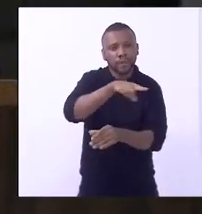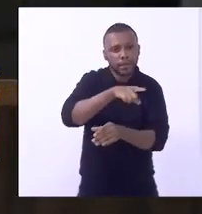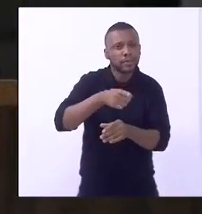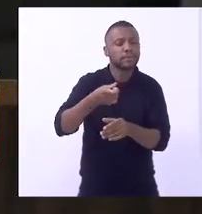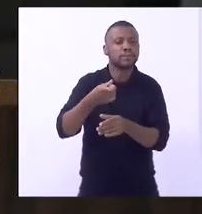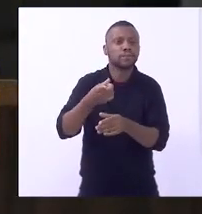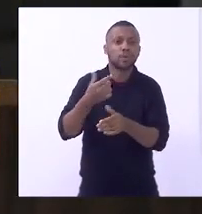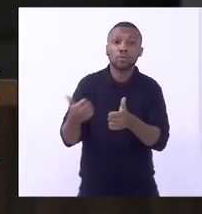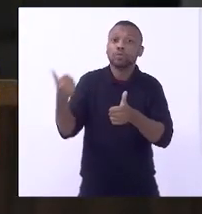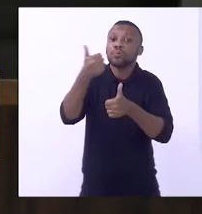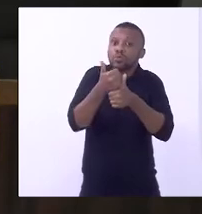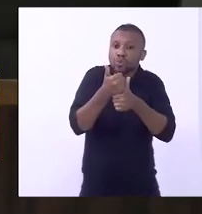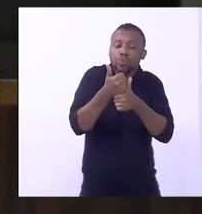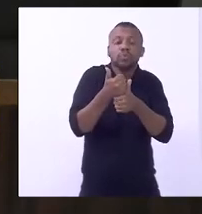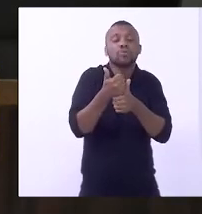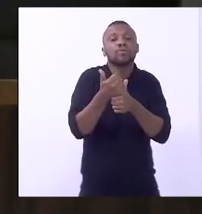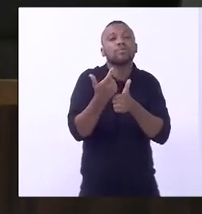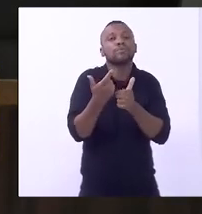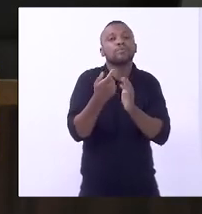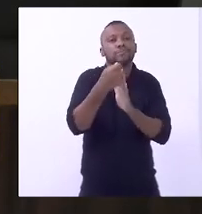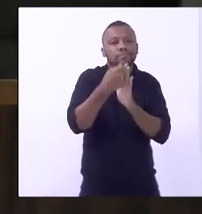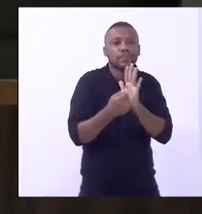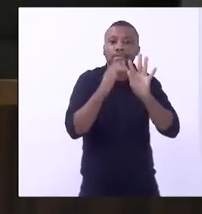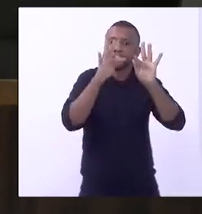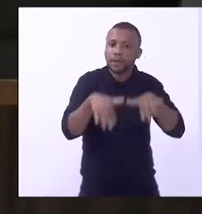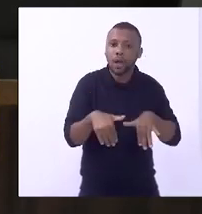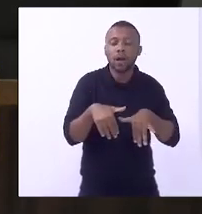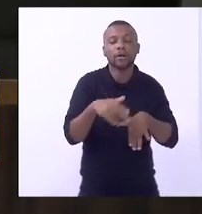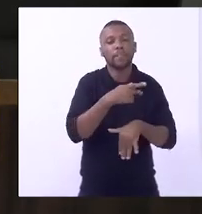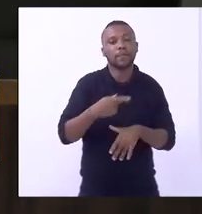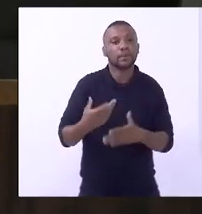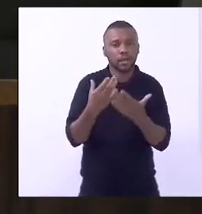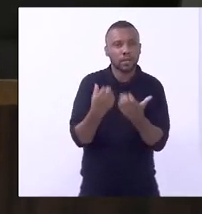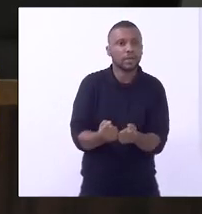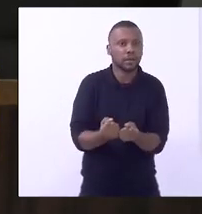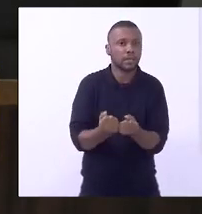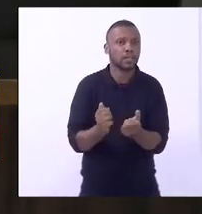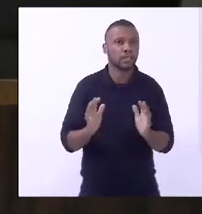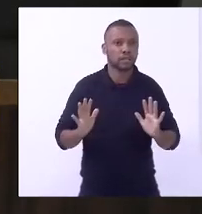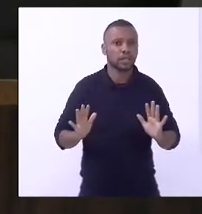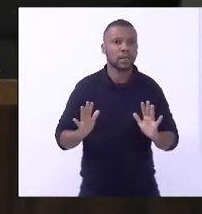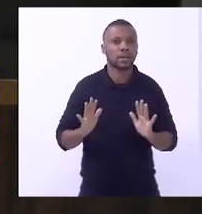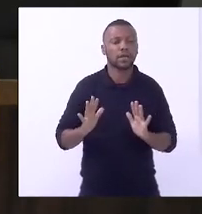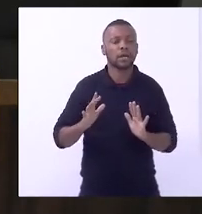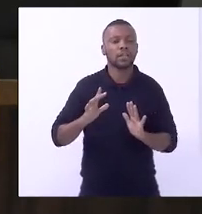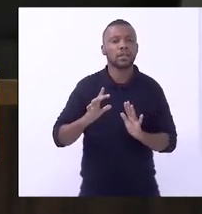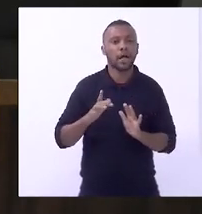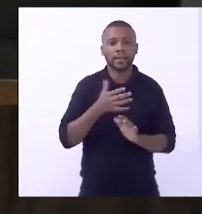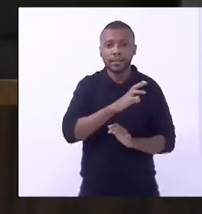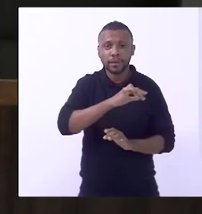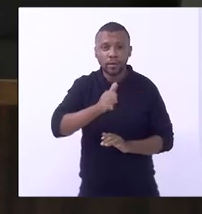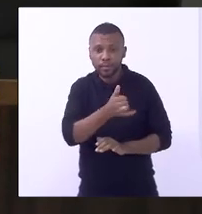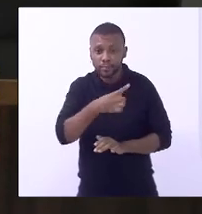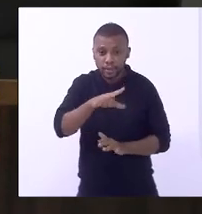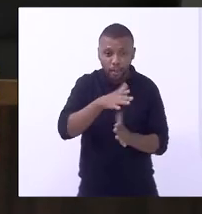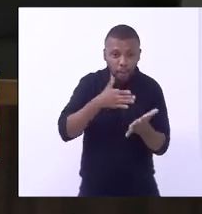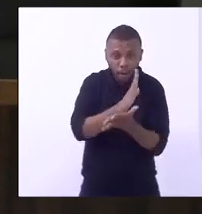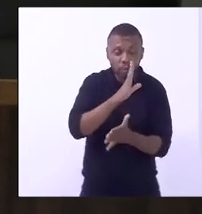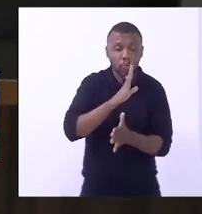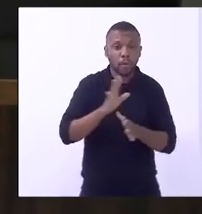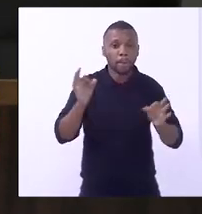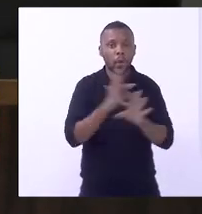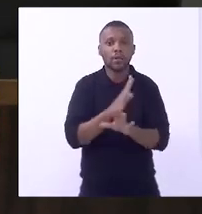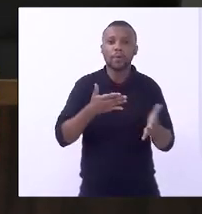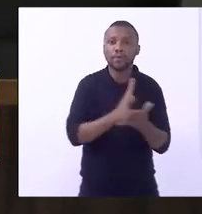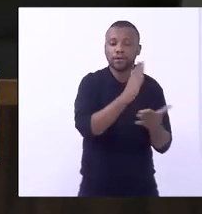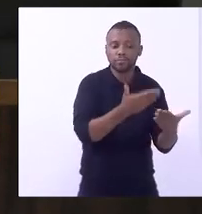substitutivo, conforme a final de redação que a presidência defere da Comissão de Constituição e Justiça. Senhores que aprovam, permaneçam como estão.